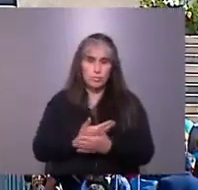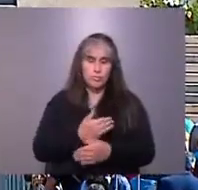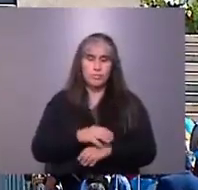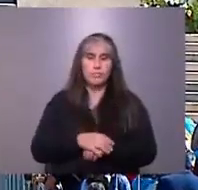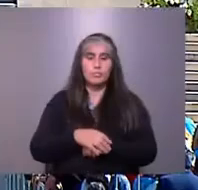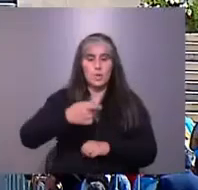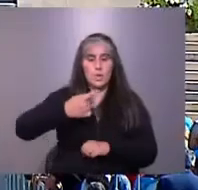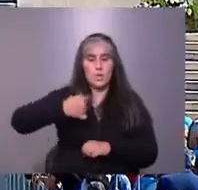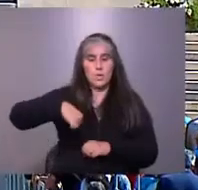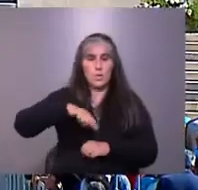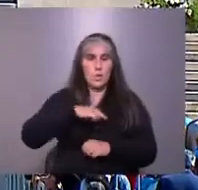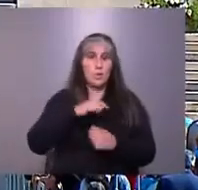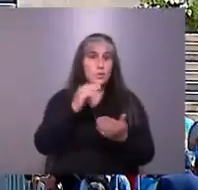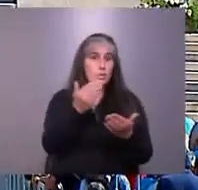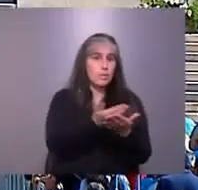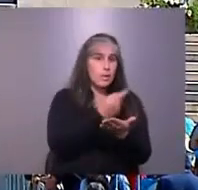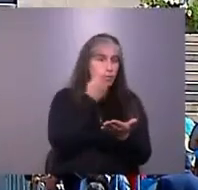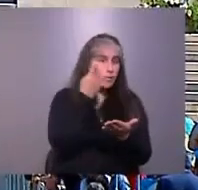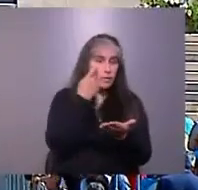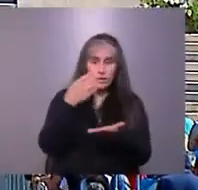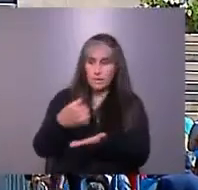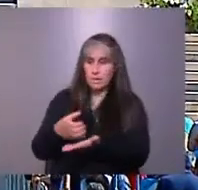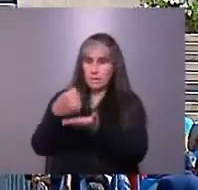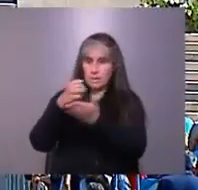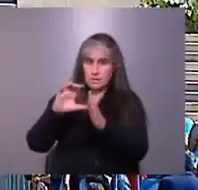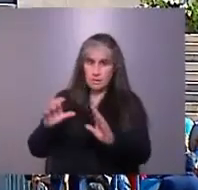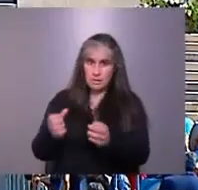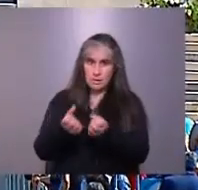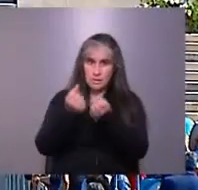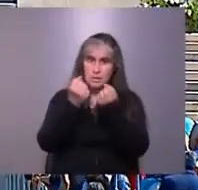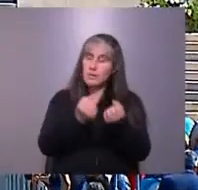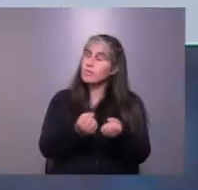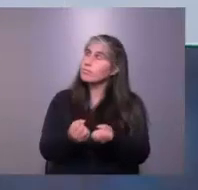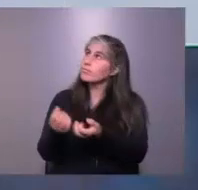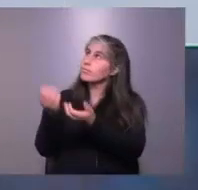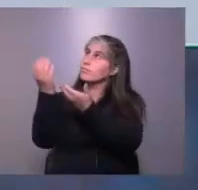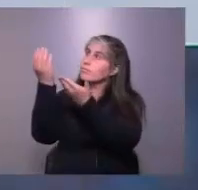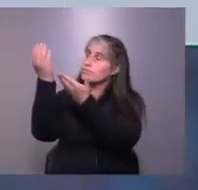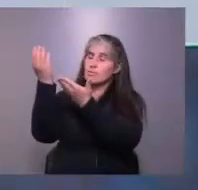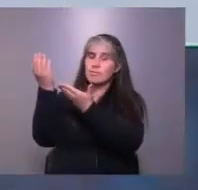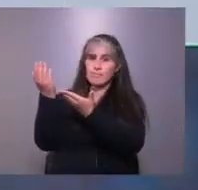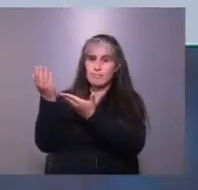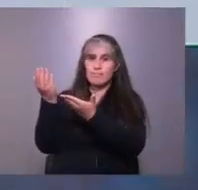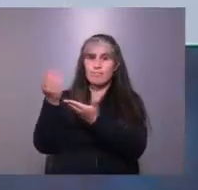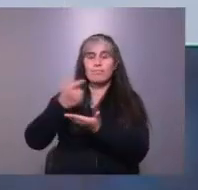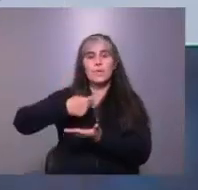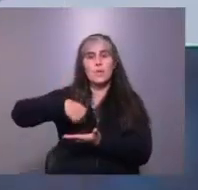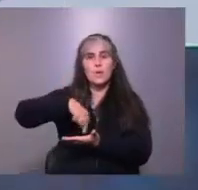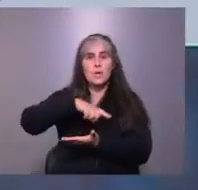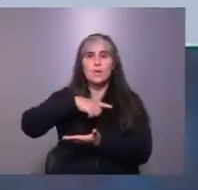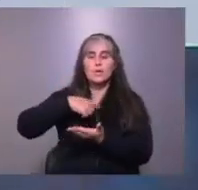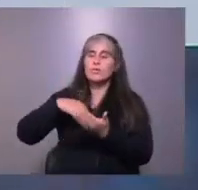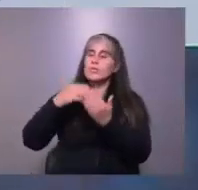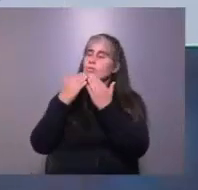vos oferecemos o pão da vida e o cálice da salvação, e vos damos